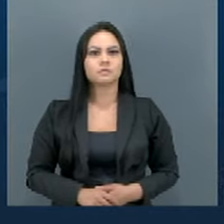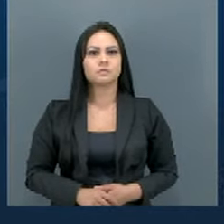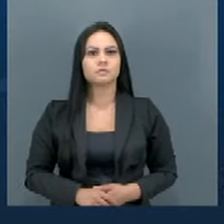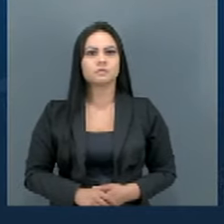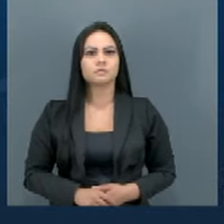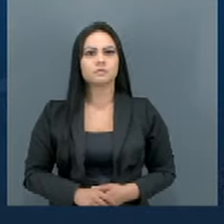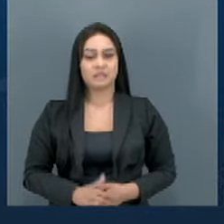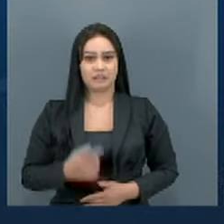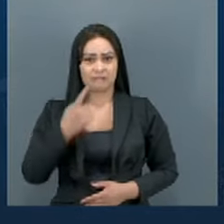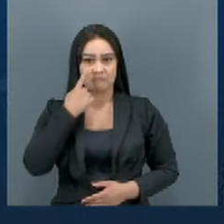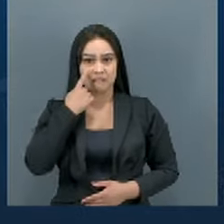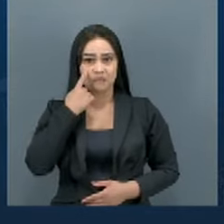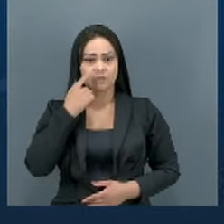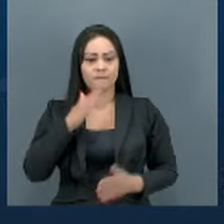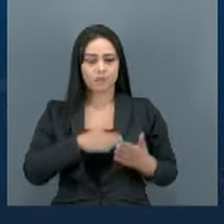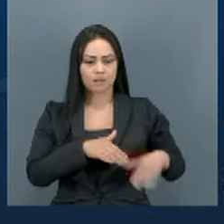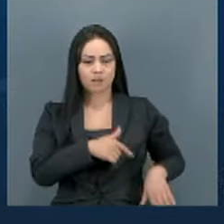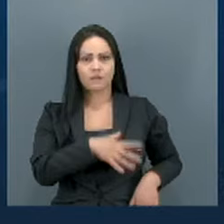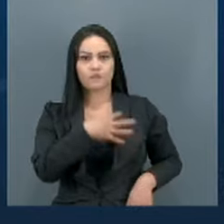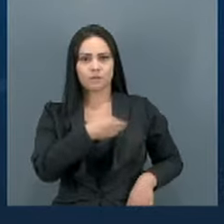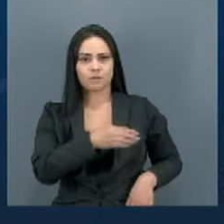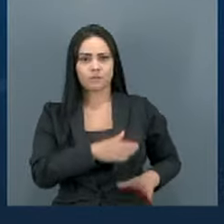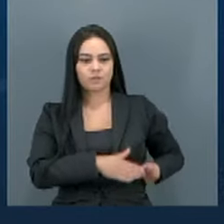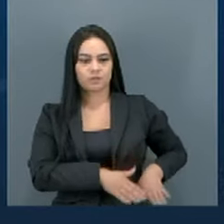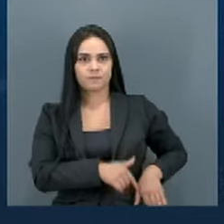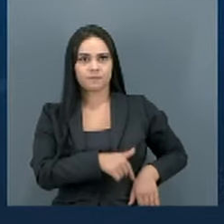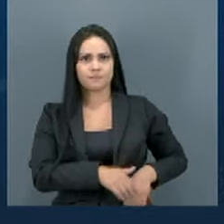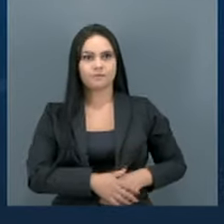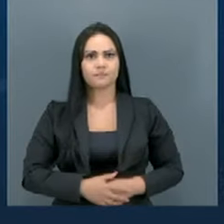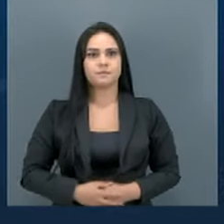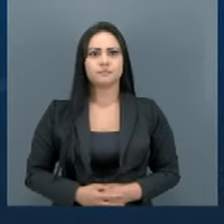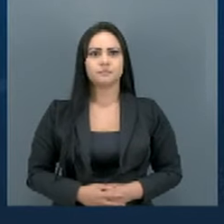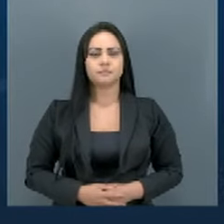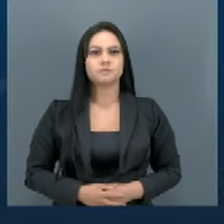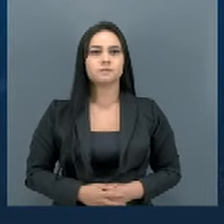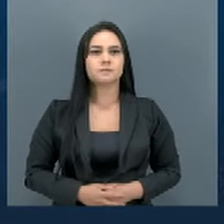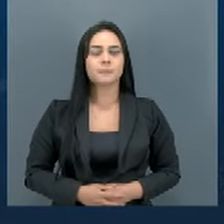Tá vindo mais. Fica aqui, amor. Fica.